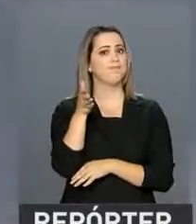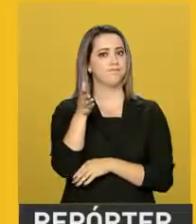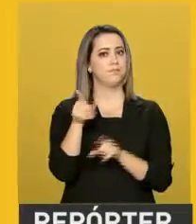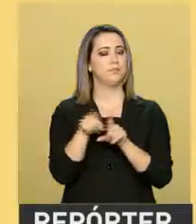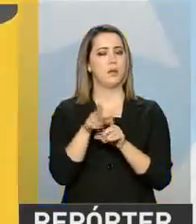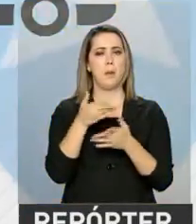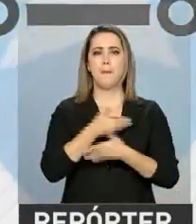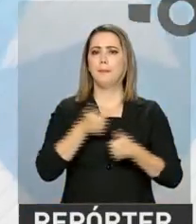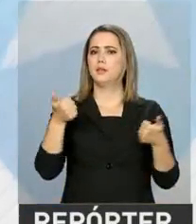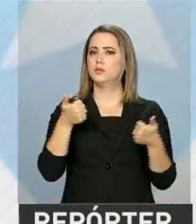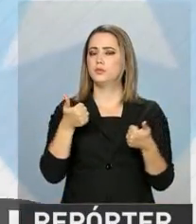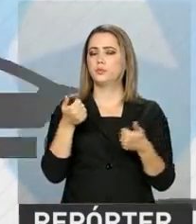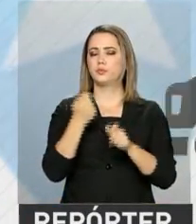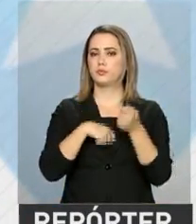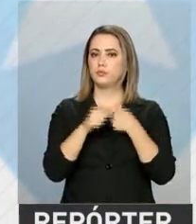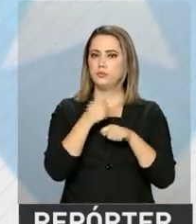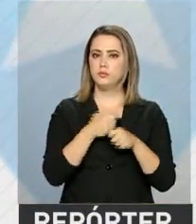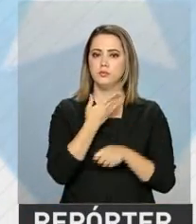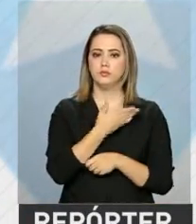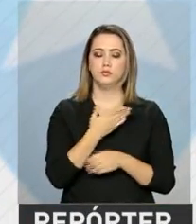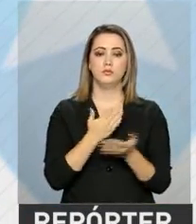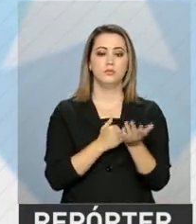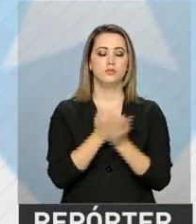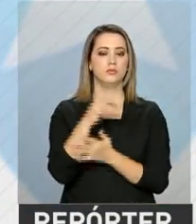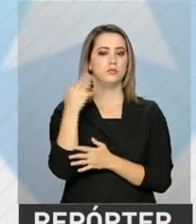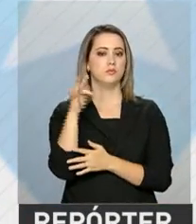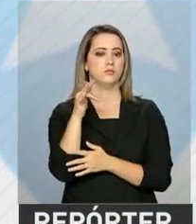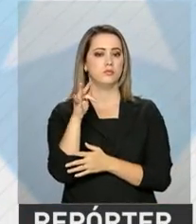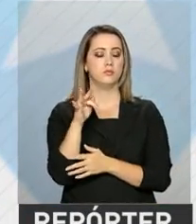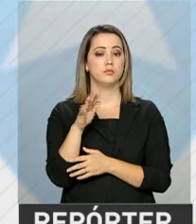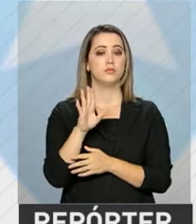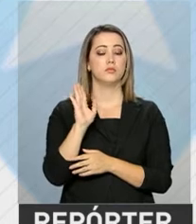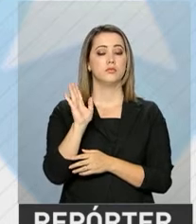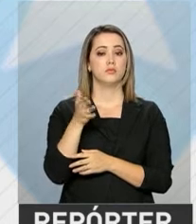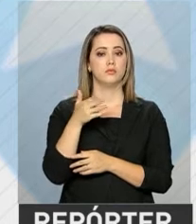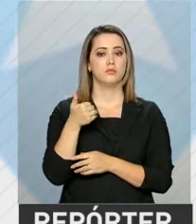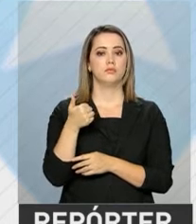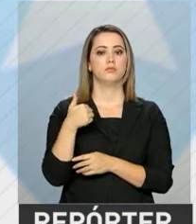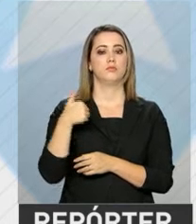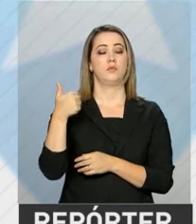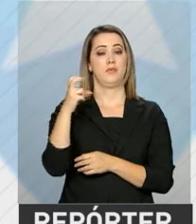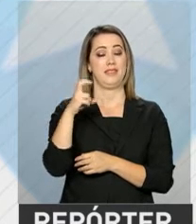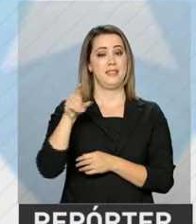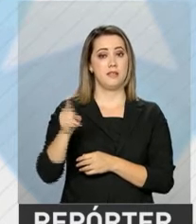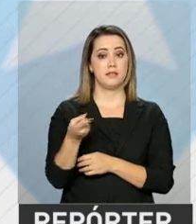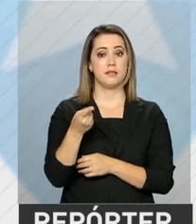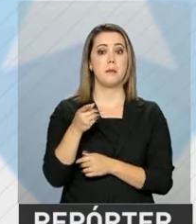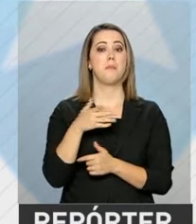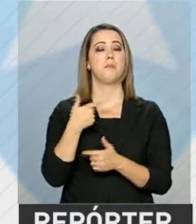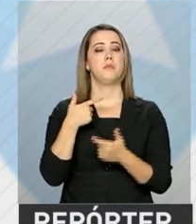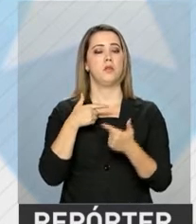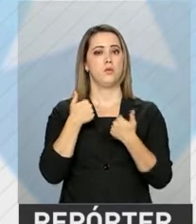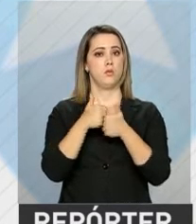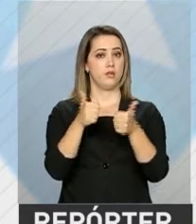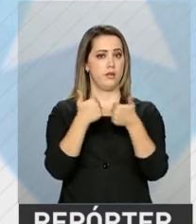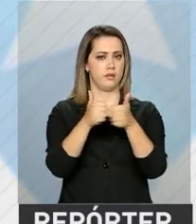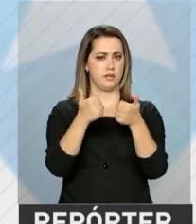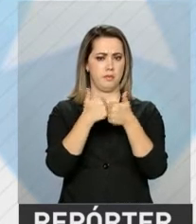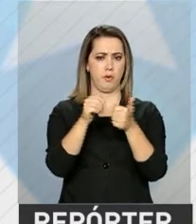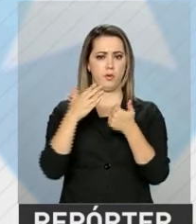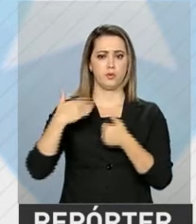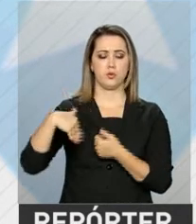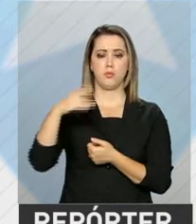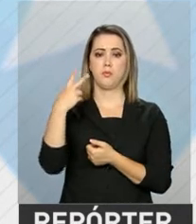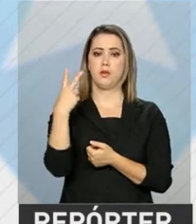desde fevereiro quando o táxi gov entrou em operação foram feitas mais de 15 mil corridas atendendo a quase